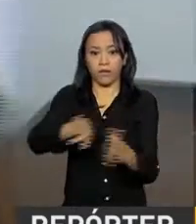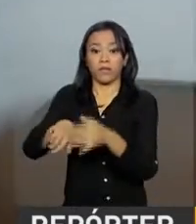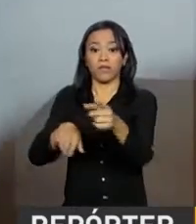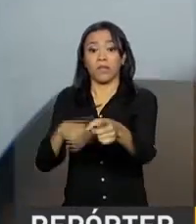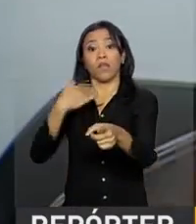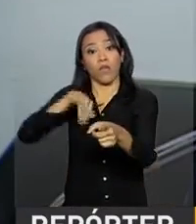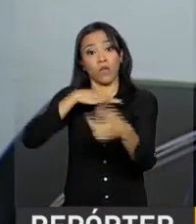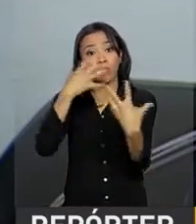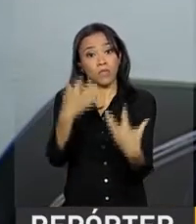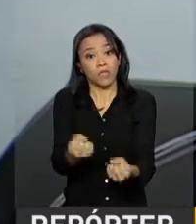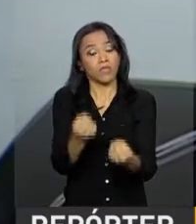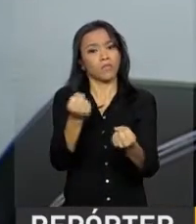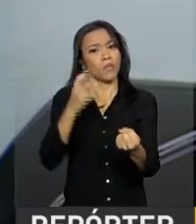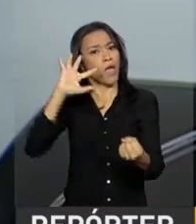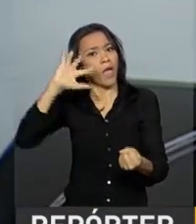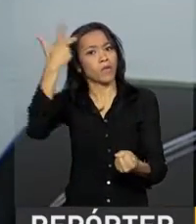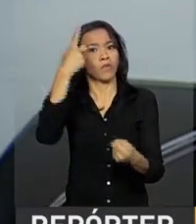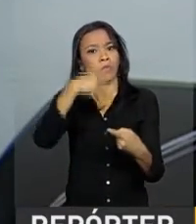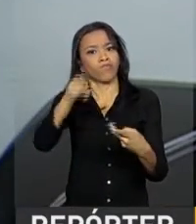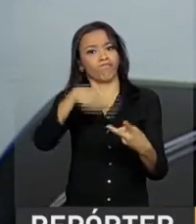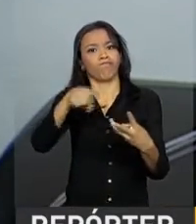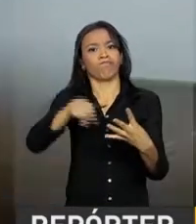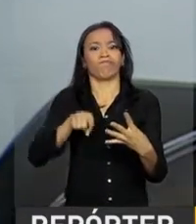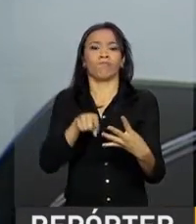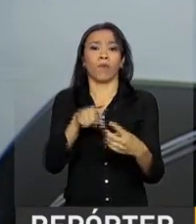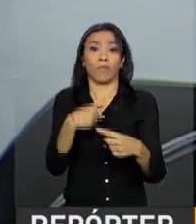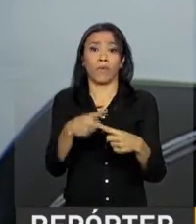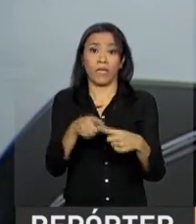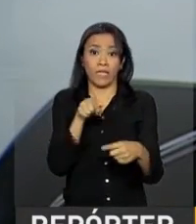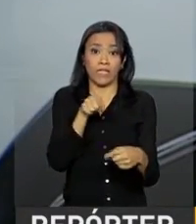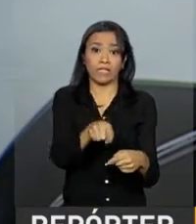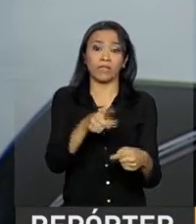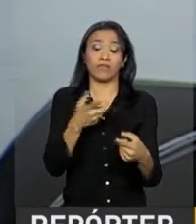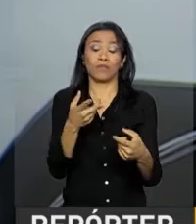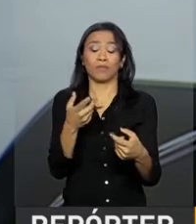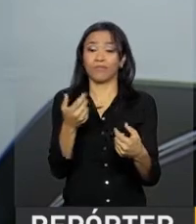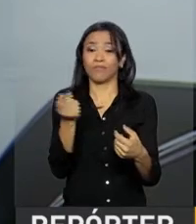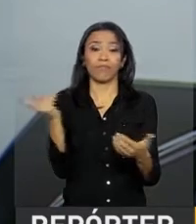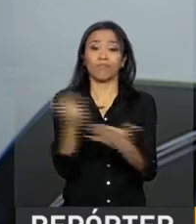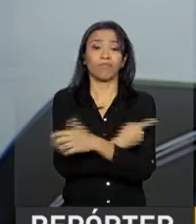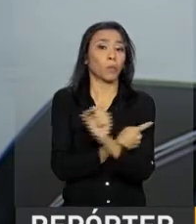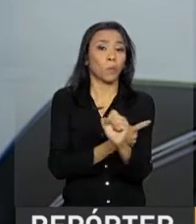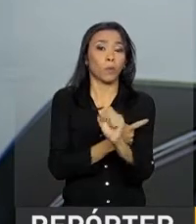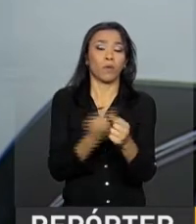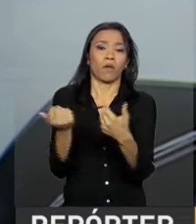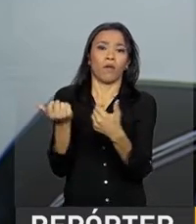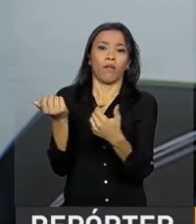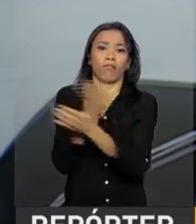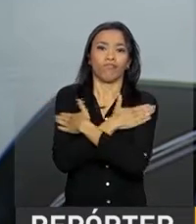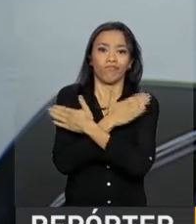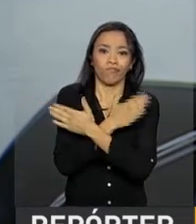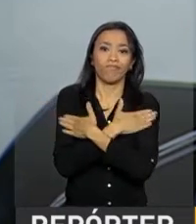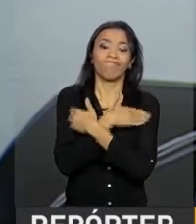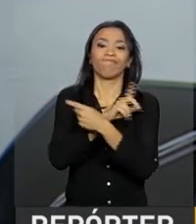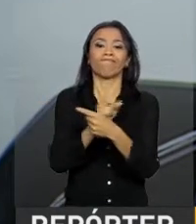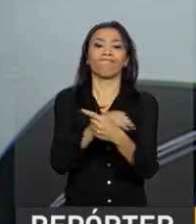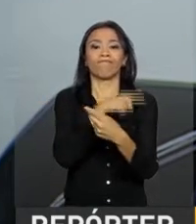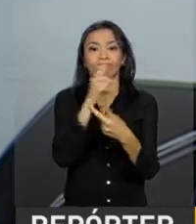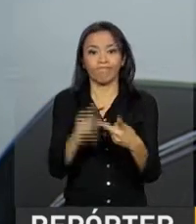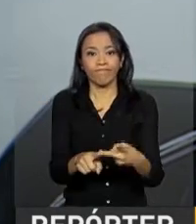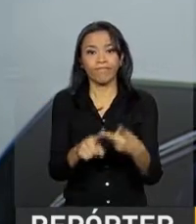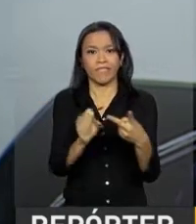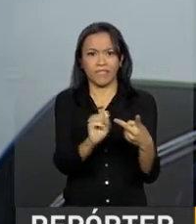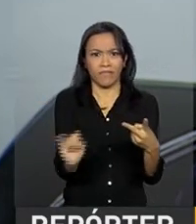questão de frente, porque isso leva ao aumento do desemprego, isso leva a um aumento